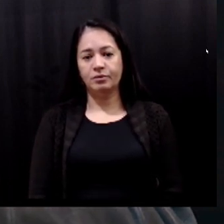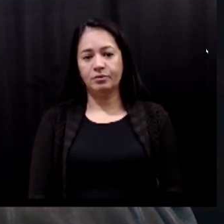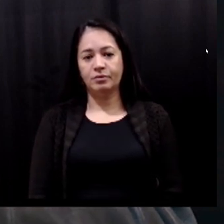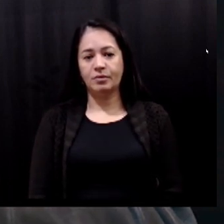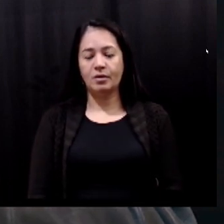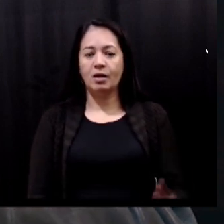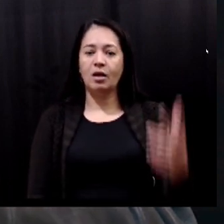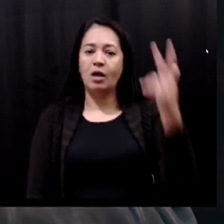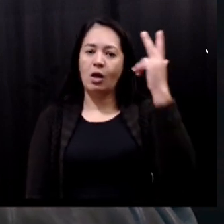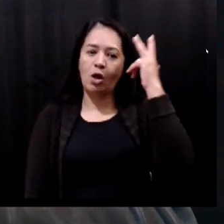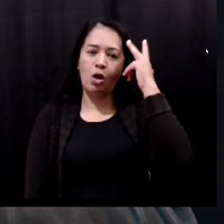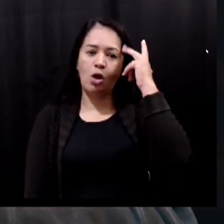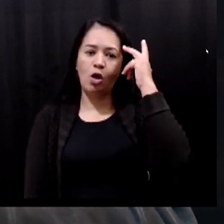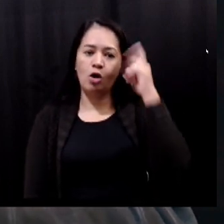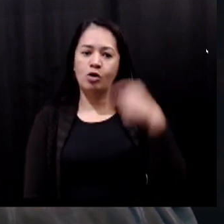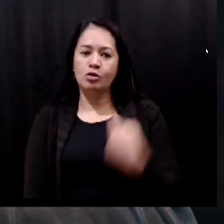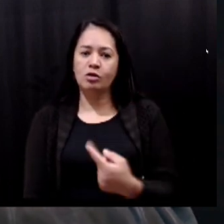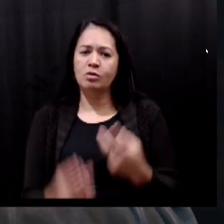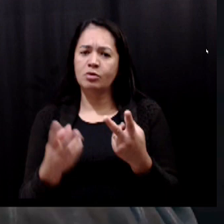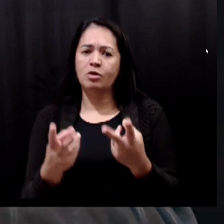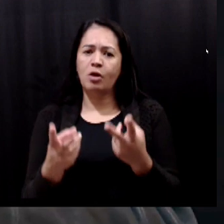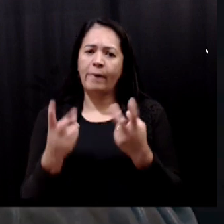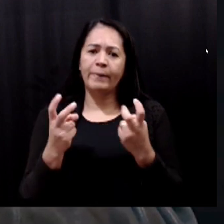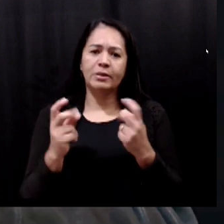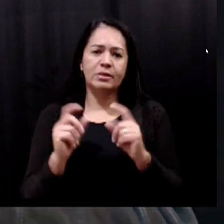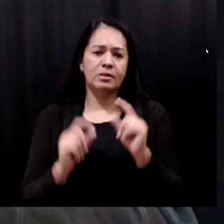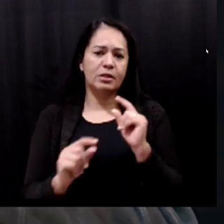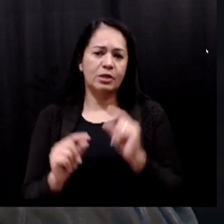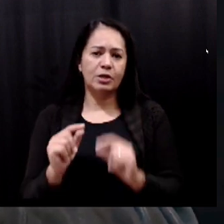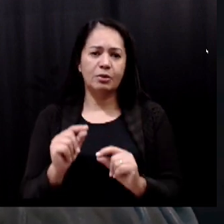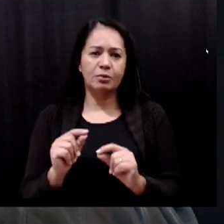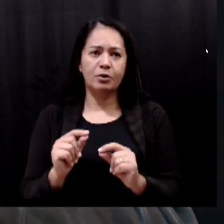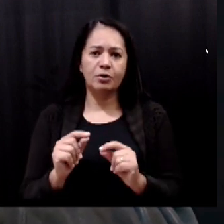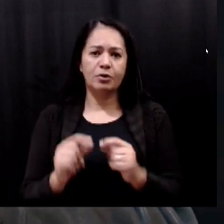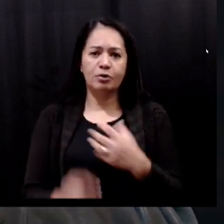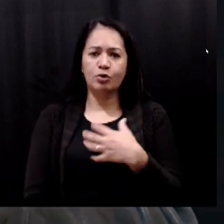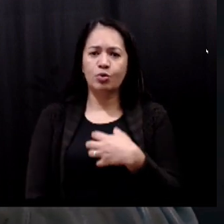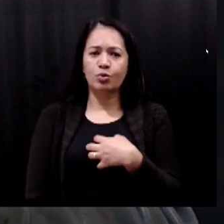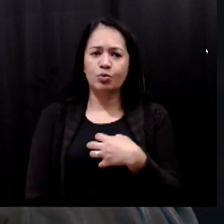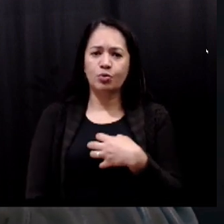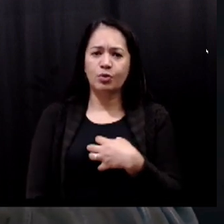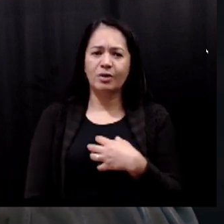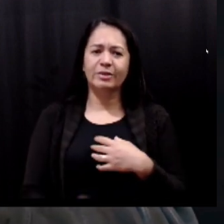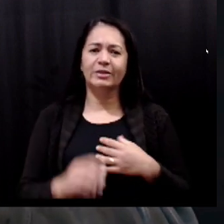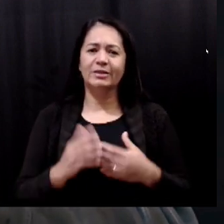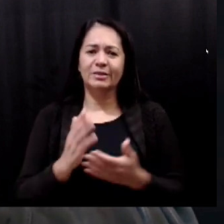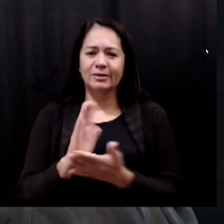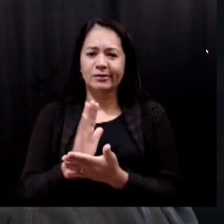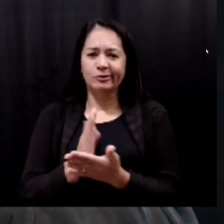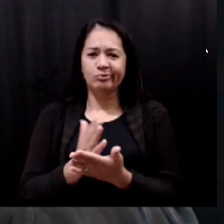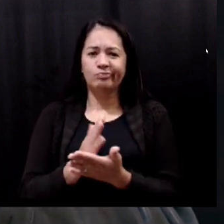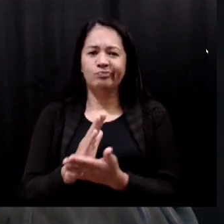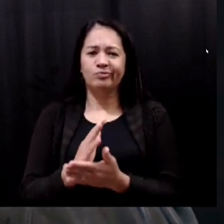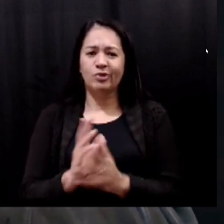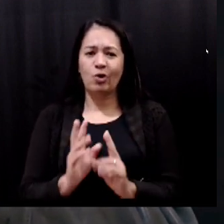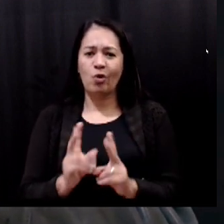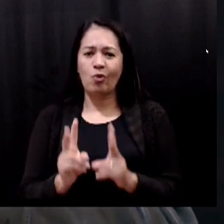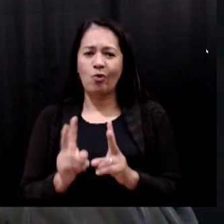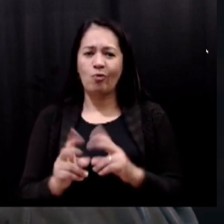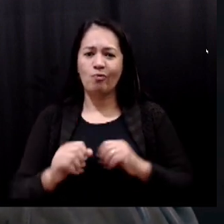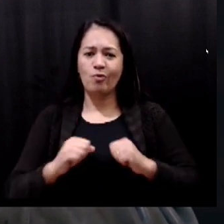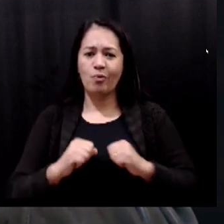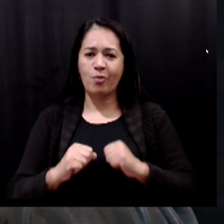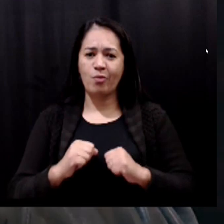gente observar que sentimentos desconfortáveis com frequência movem os